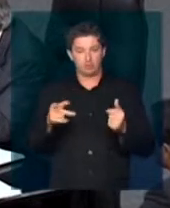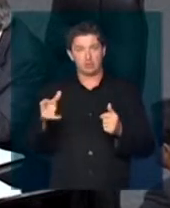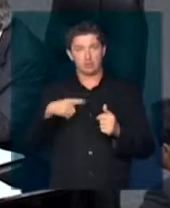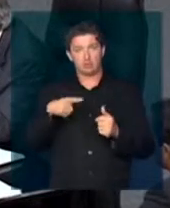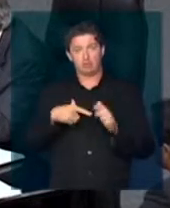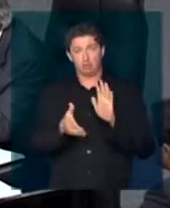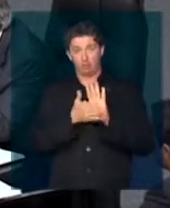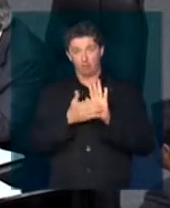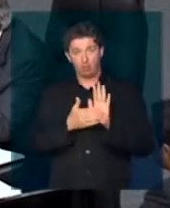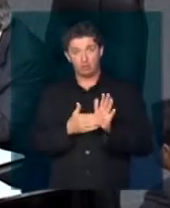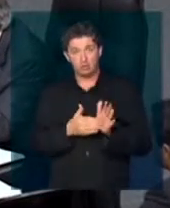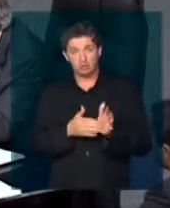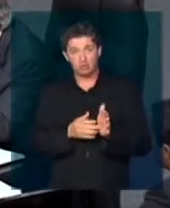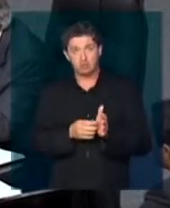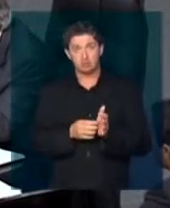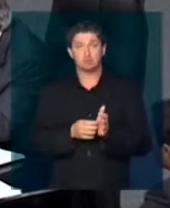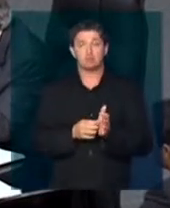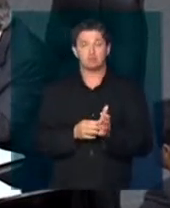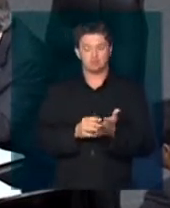como proposta,